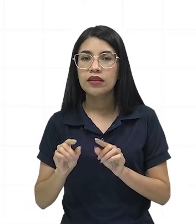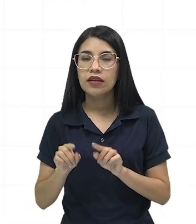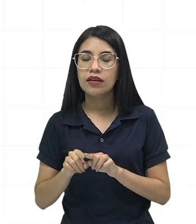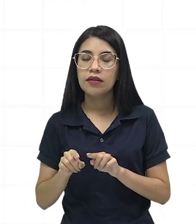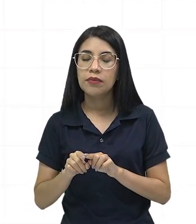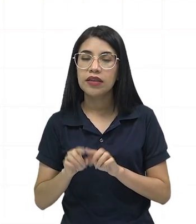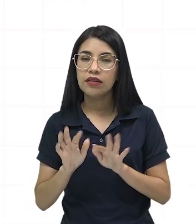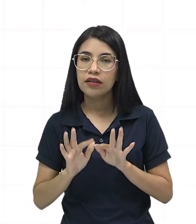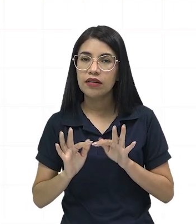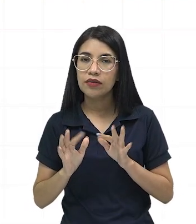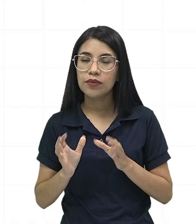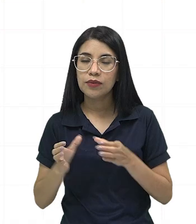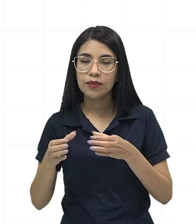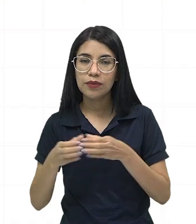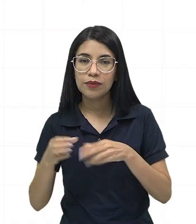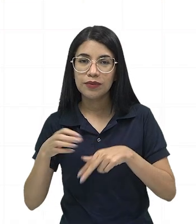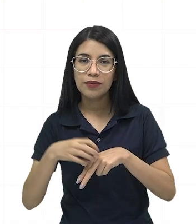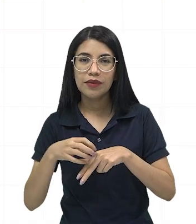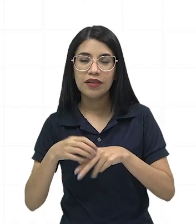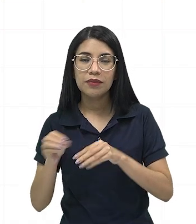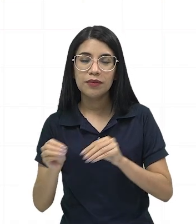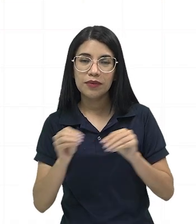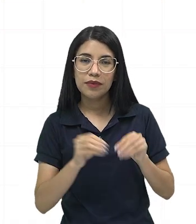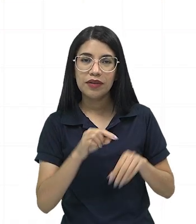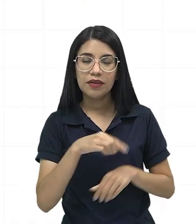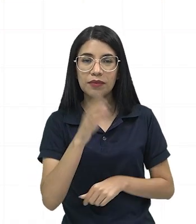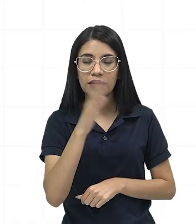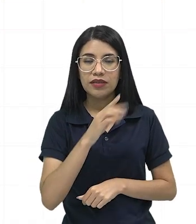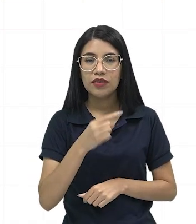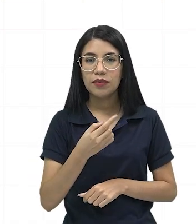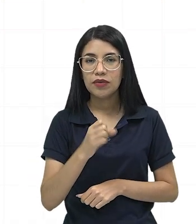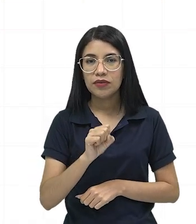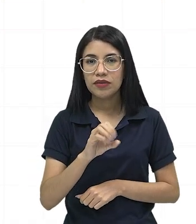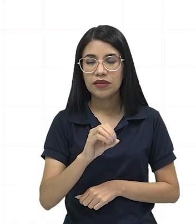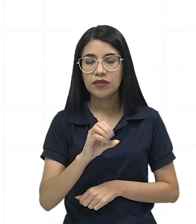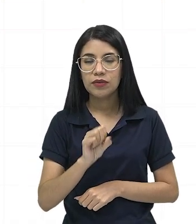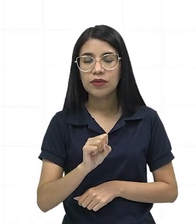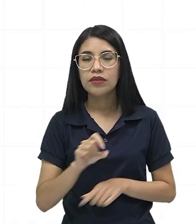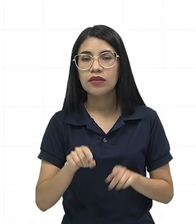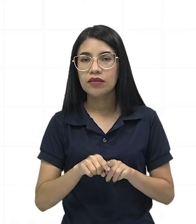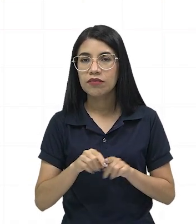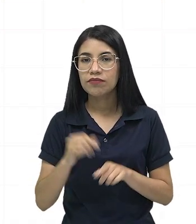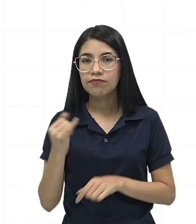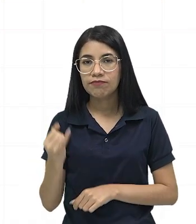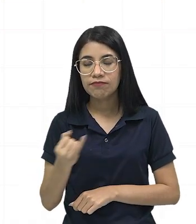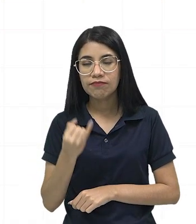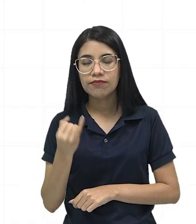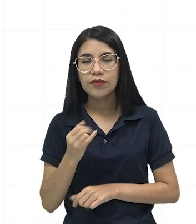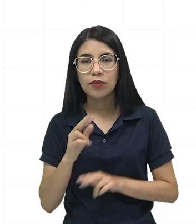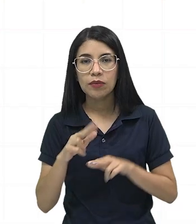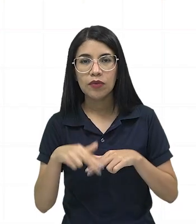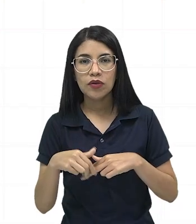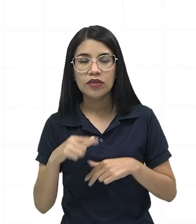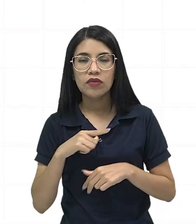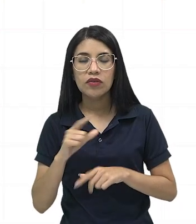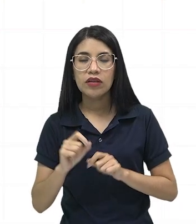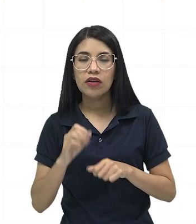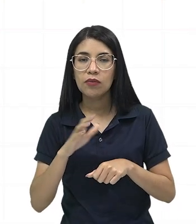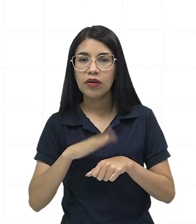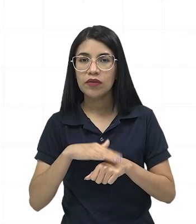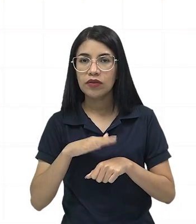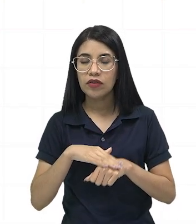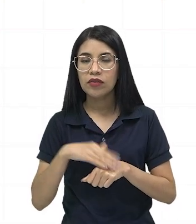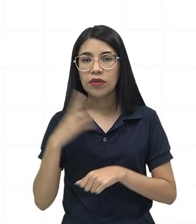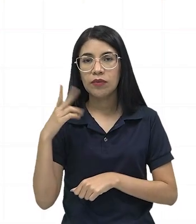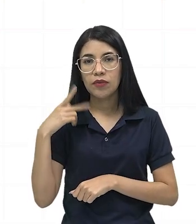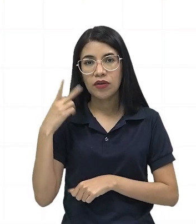o Brasil em 1808 também teve um papel crucial, abrindo caminho para uma maior autonomia